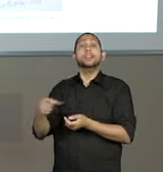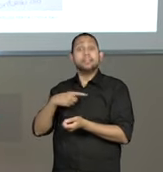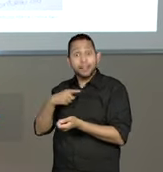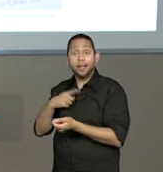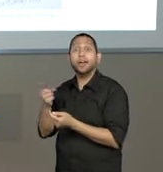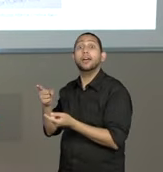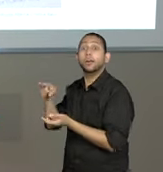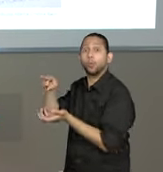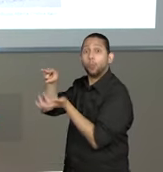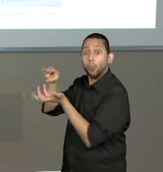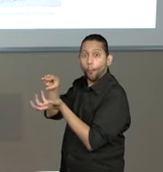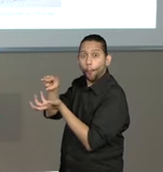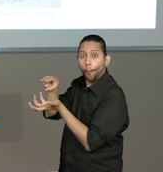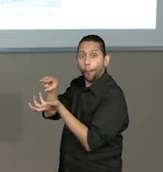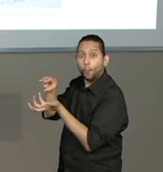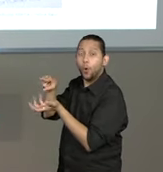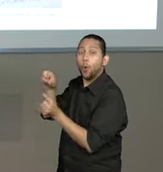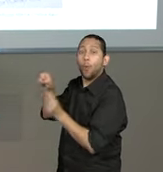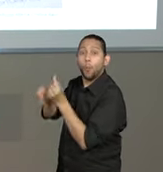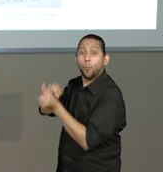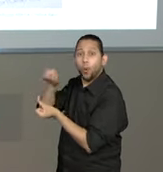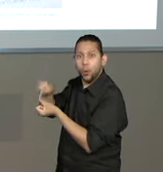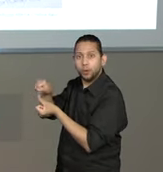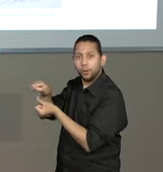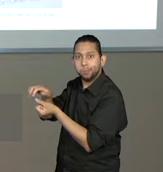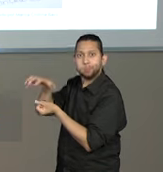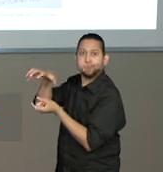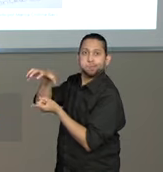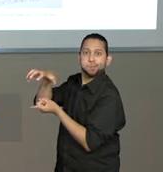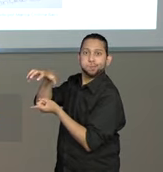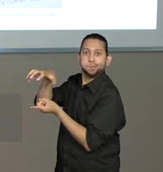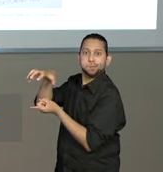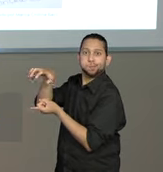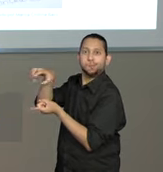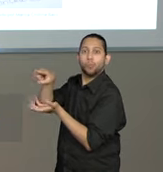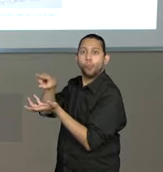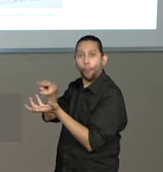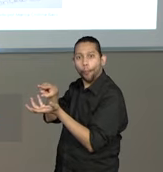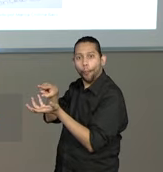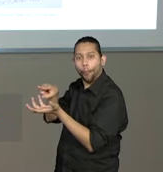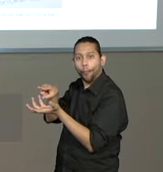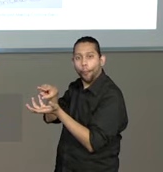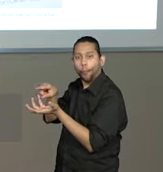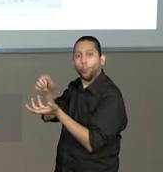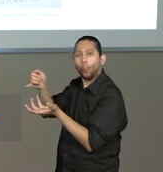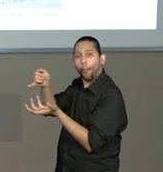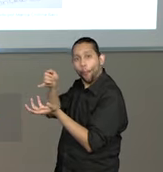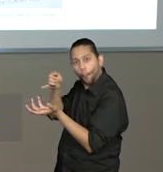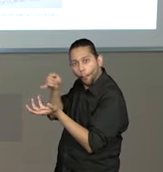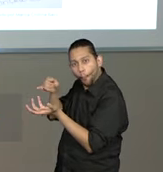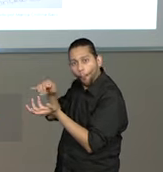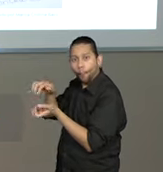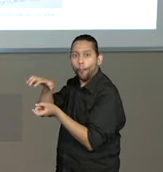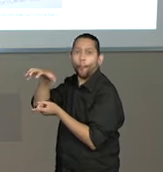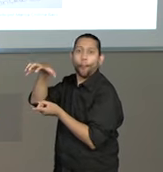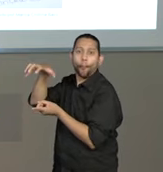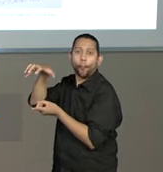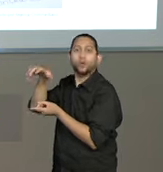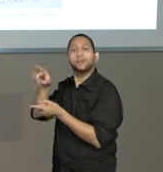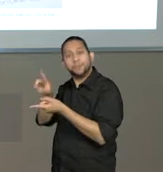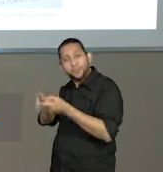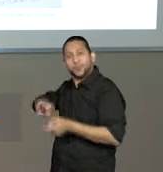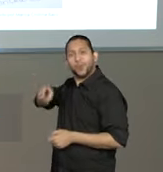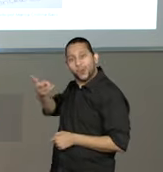bíceps ele se distende e o tríceps se contrai, tá? Então, enquanto um